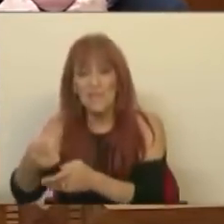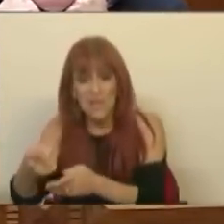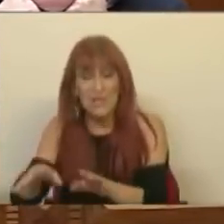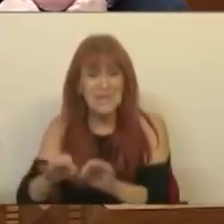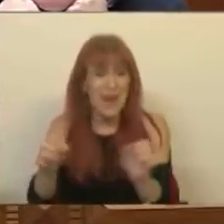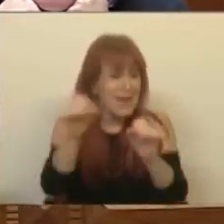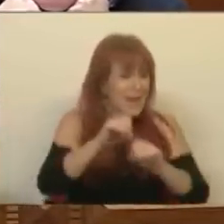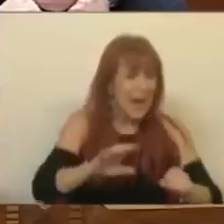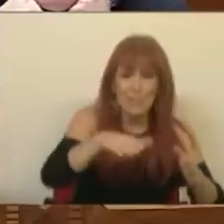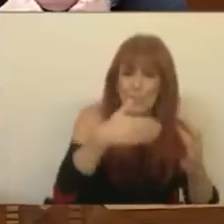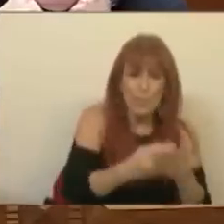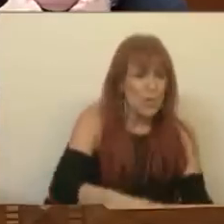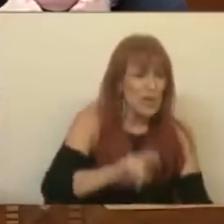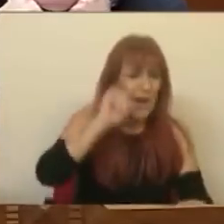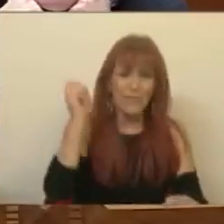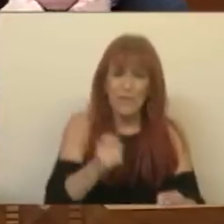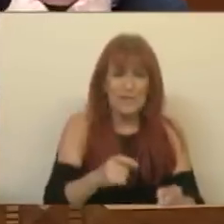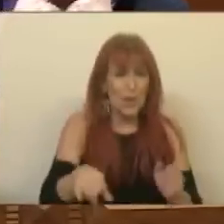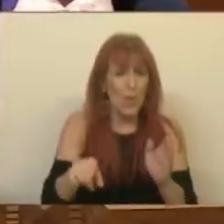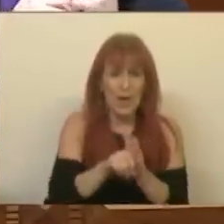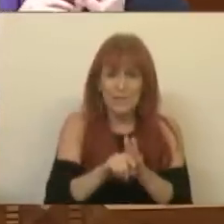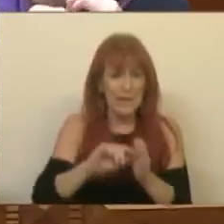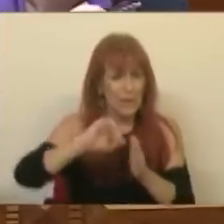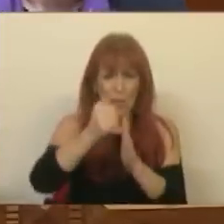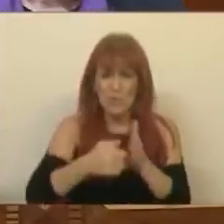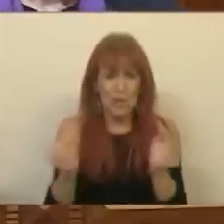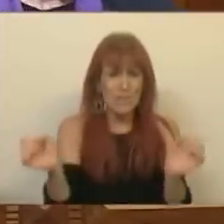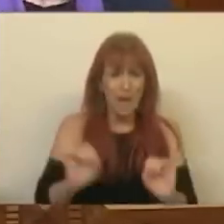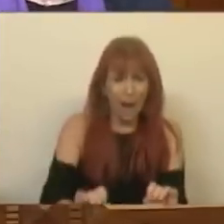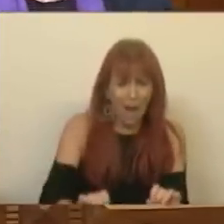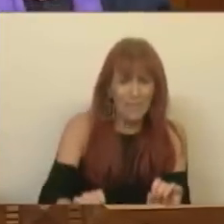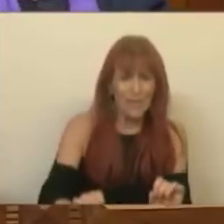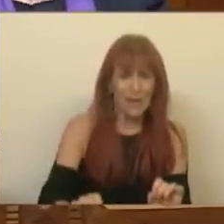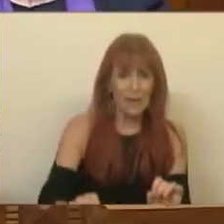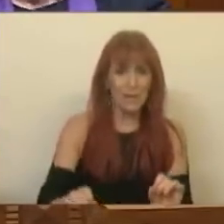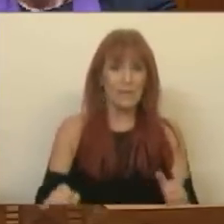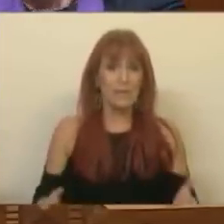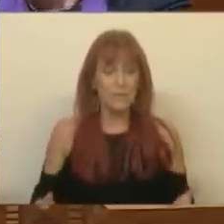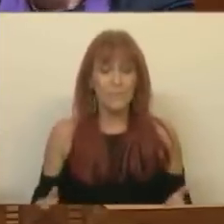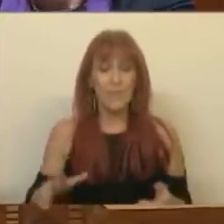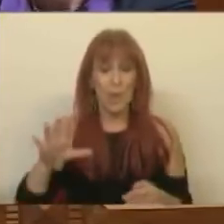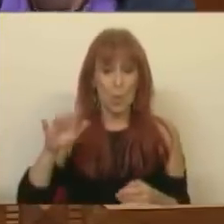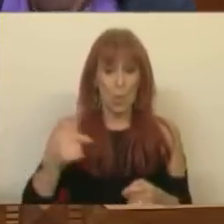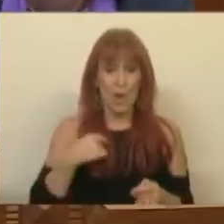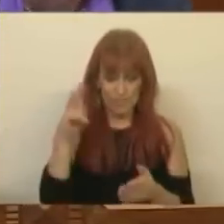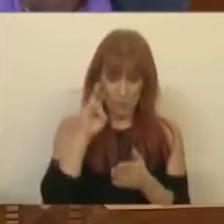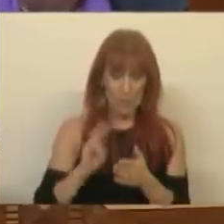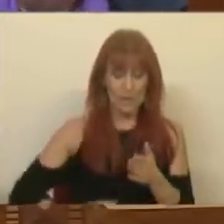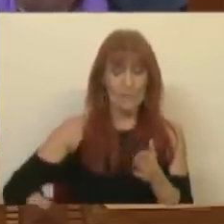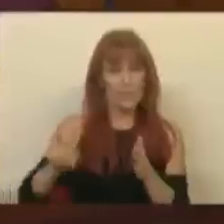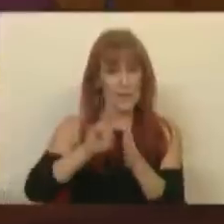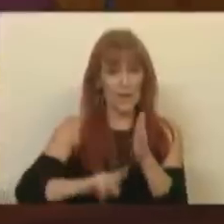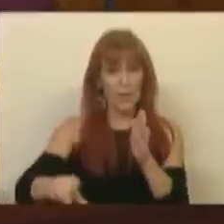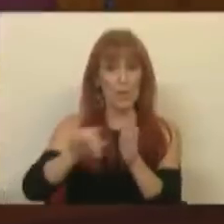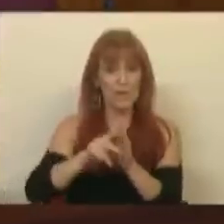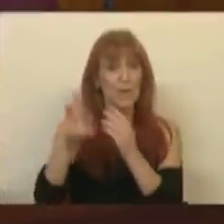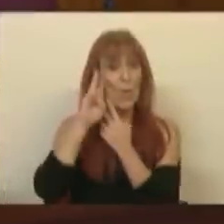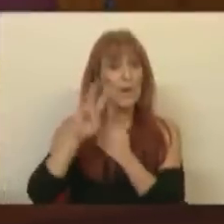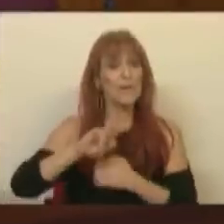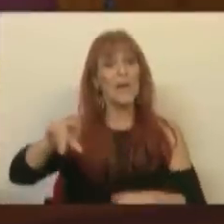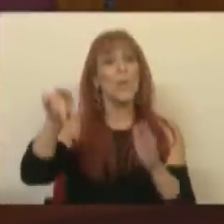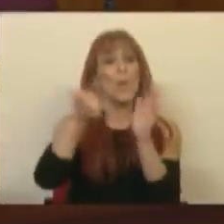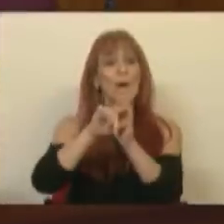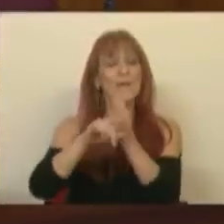como ninguém propôs nenhuma revisão é certeza da Constituição e quando lerem o artigo e quando